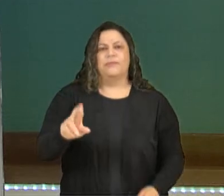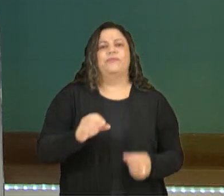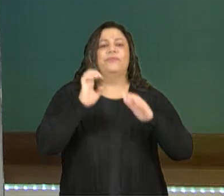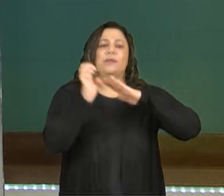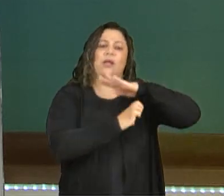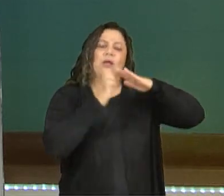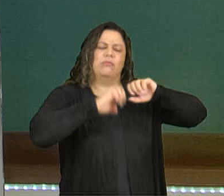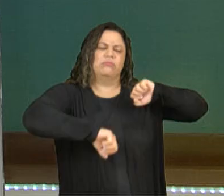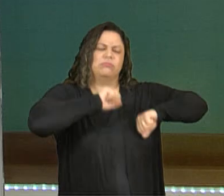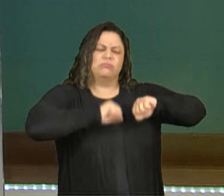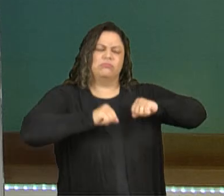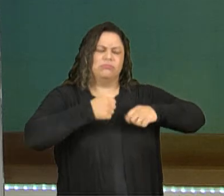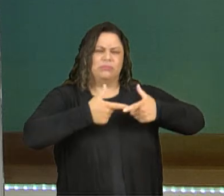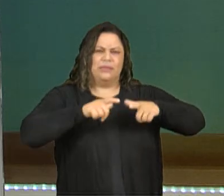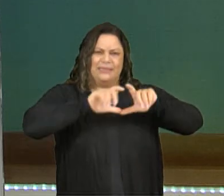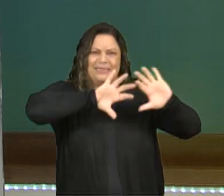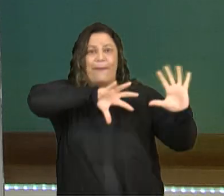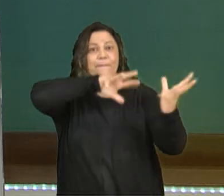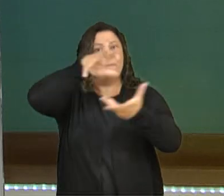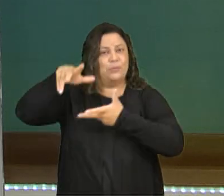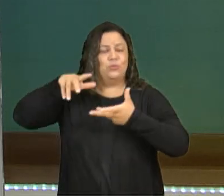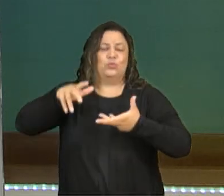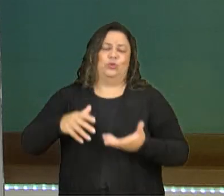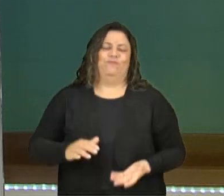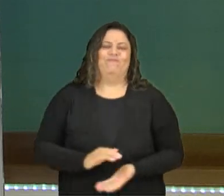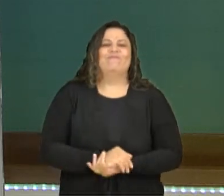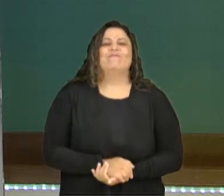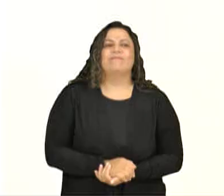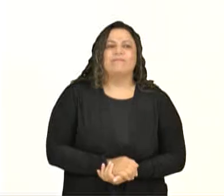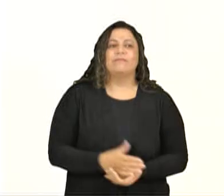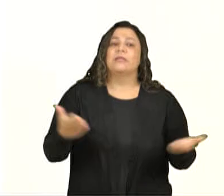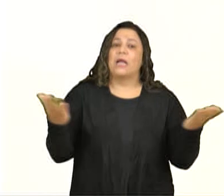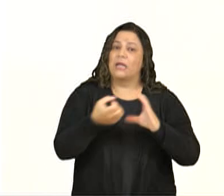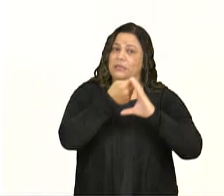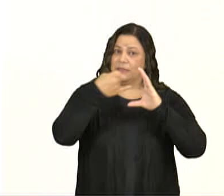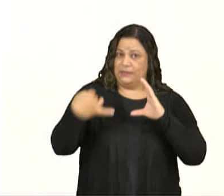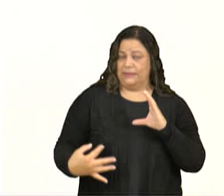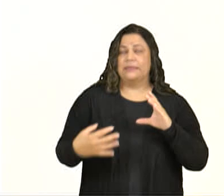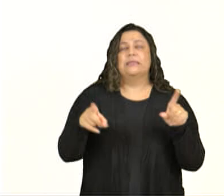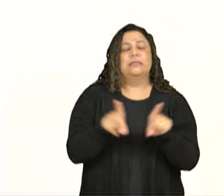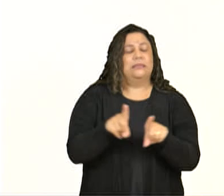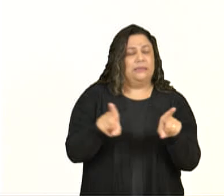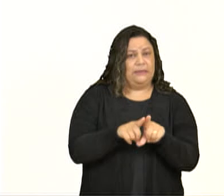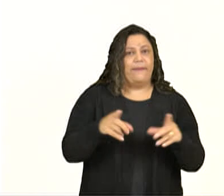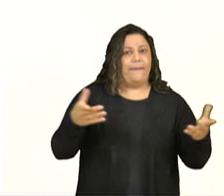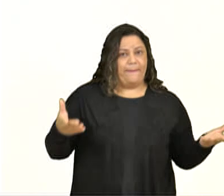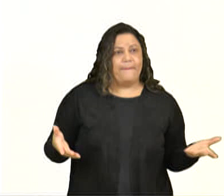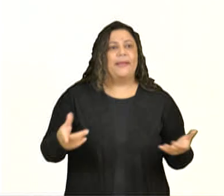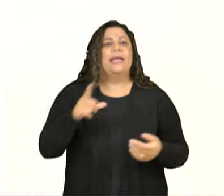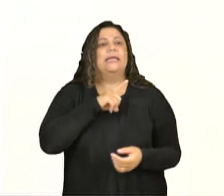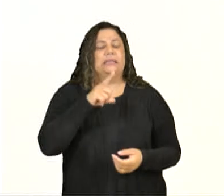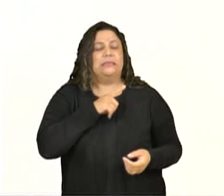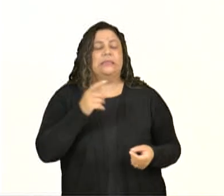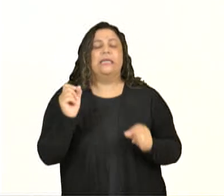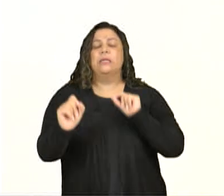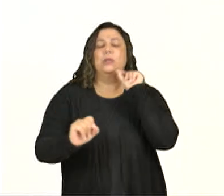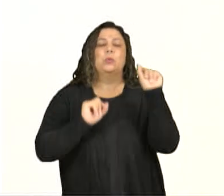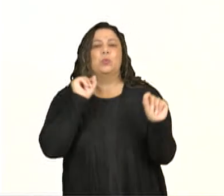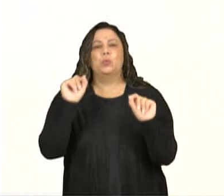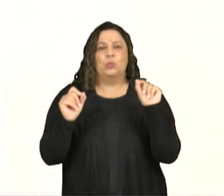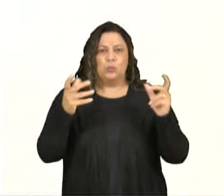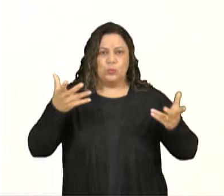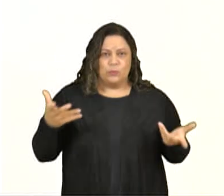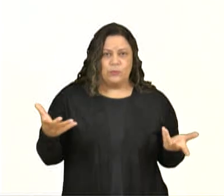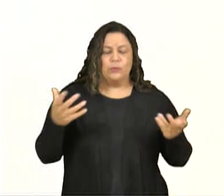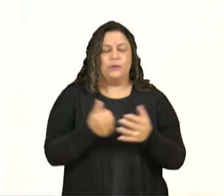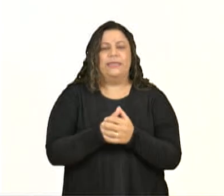mundiais exportadora de aviões de pequeno e médio porte. Nessa caracterização, também, logicamente, temos um retorno. Nesse retorno